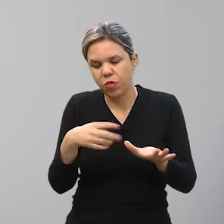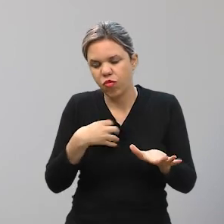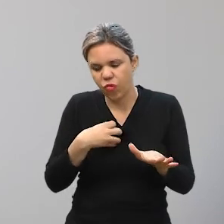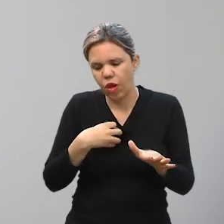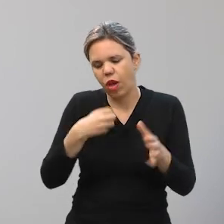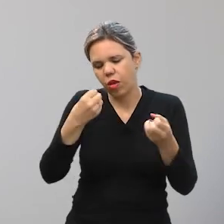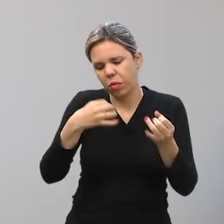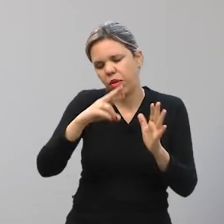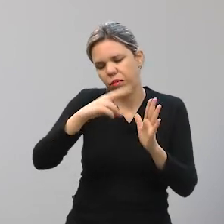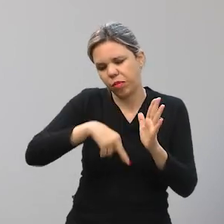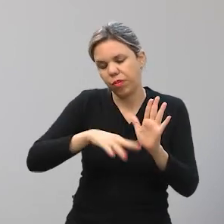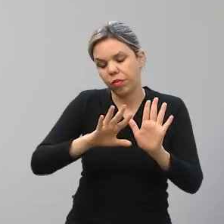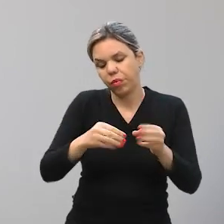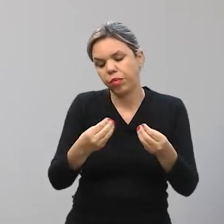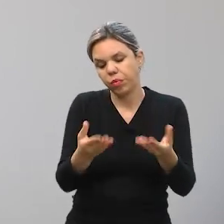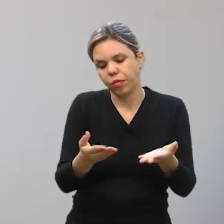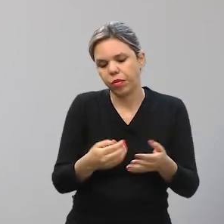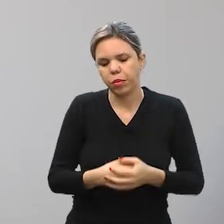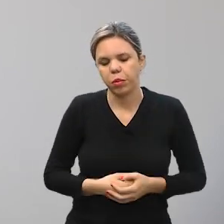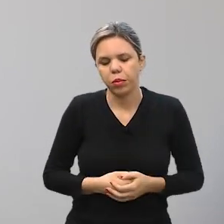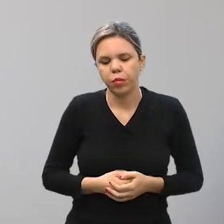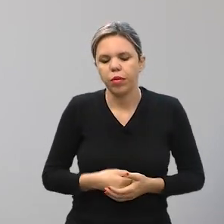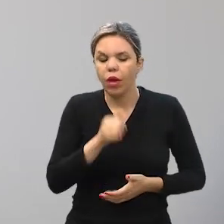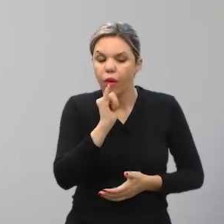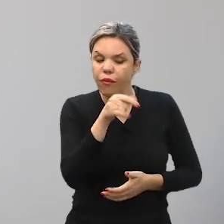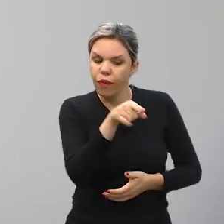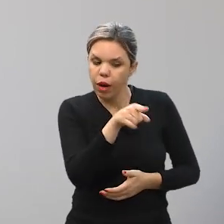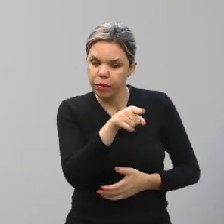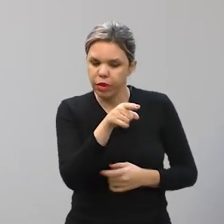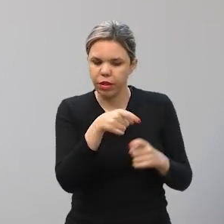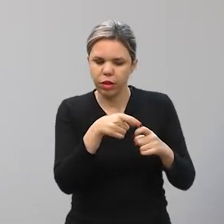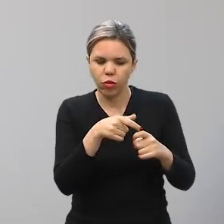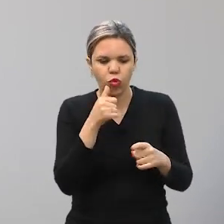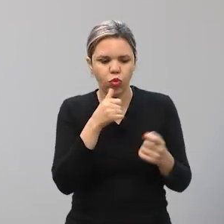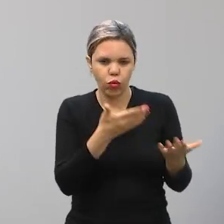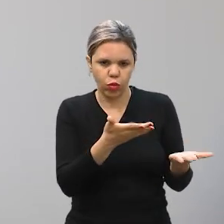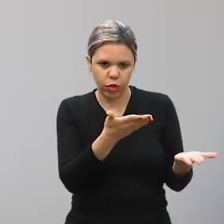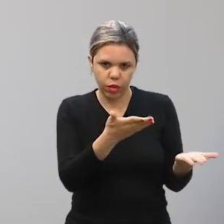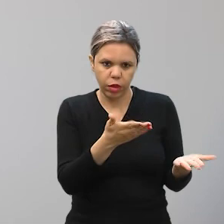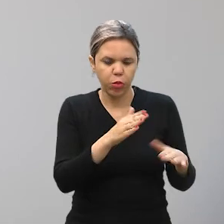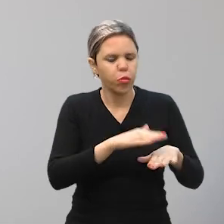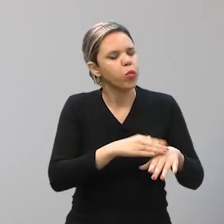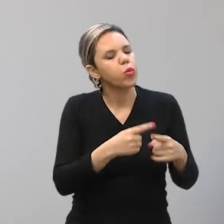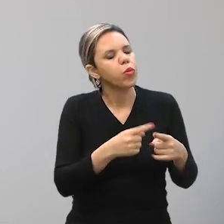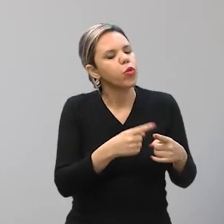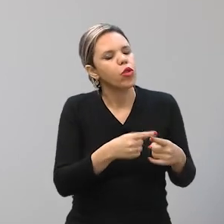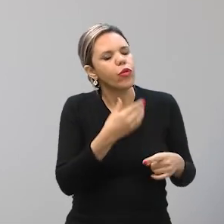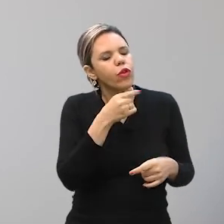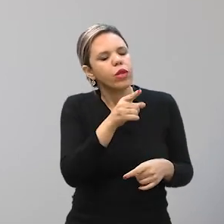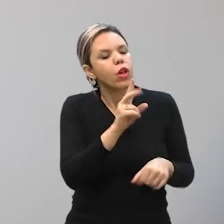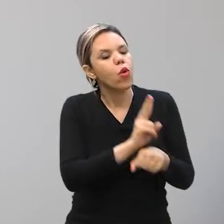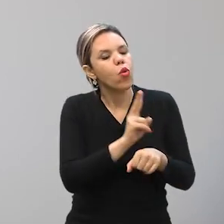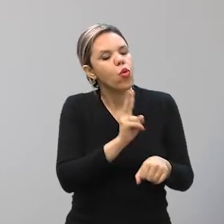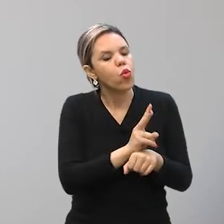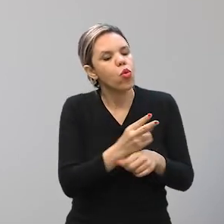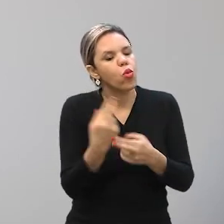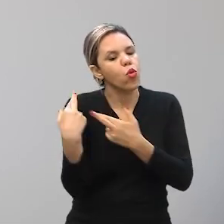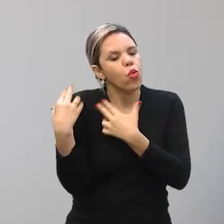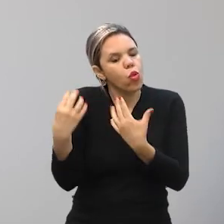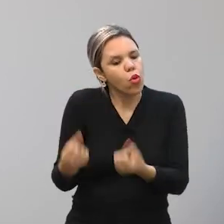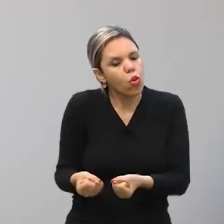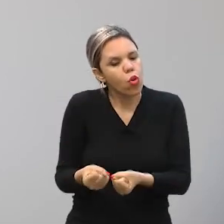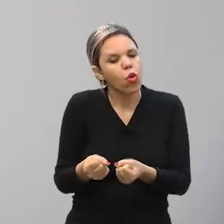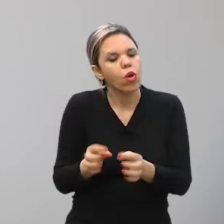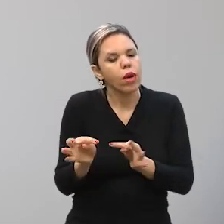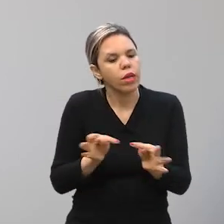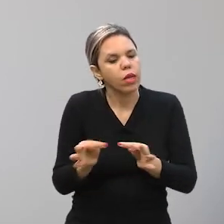forma. Mas eu queria te falar uma coisa. Por que você não passa a cuidar dessas crianças com